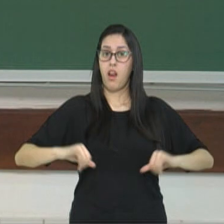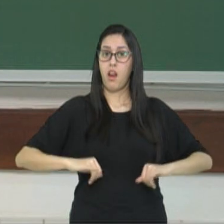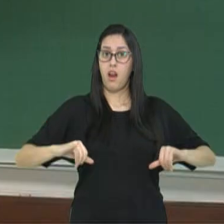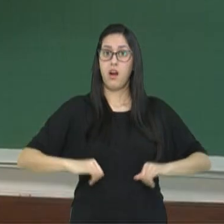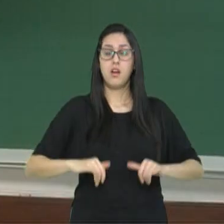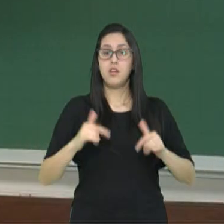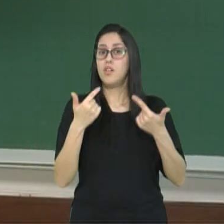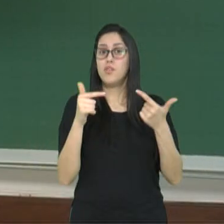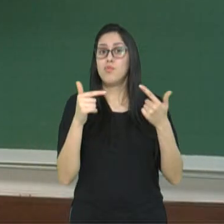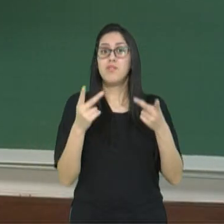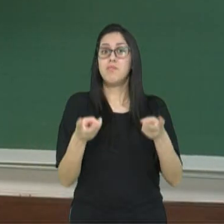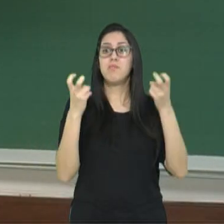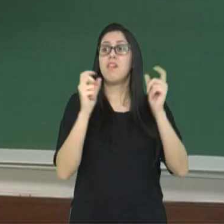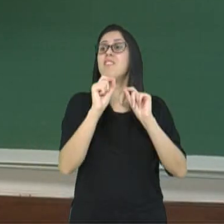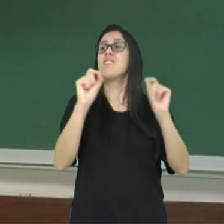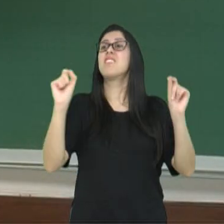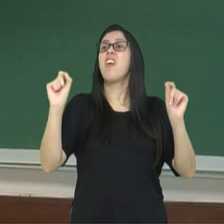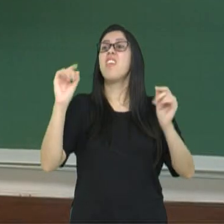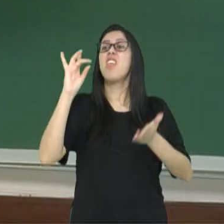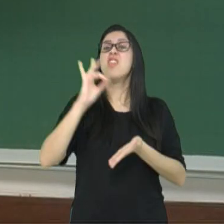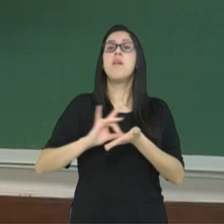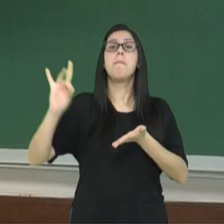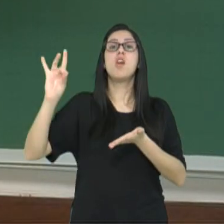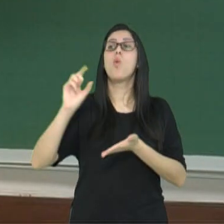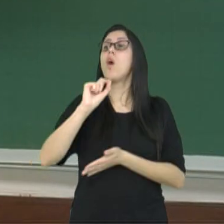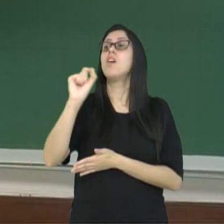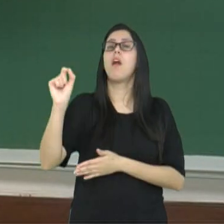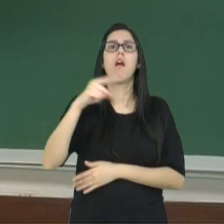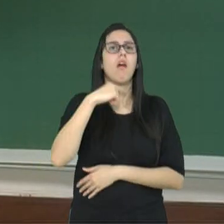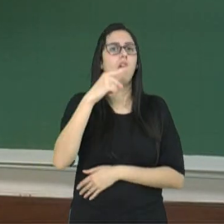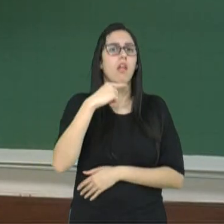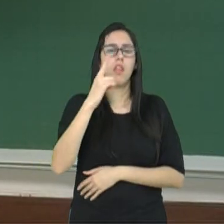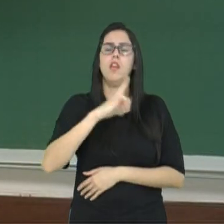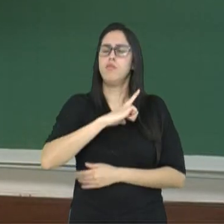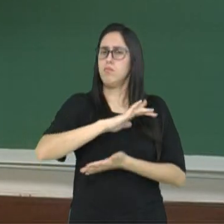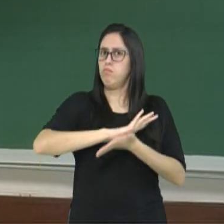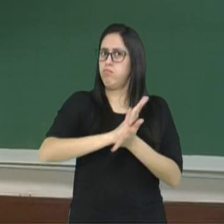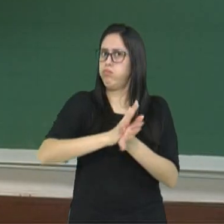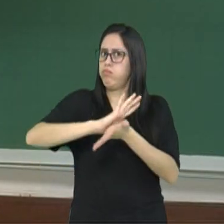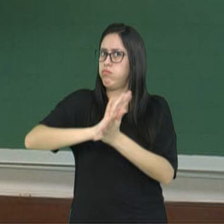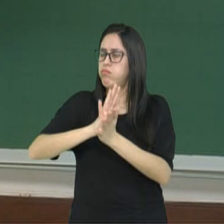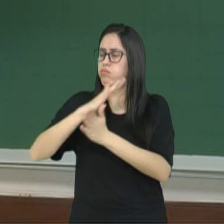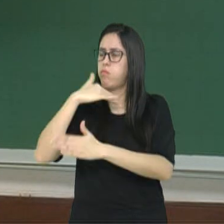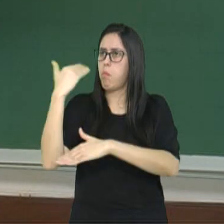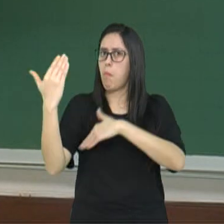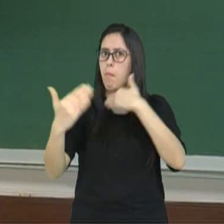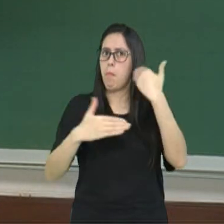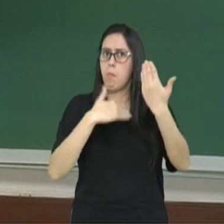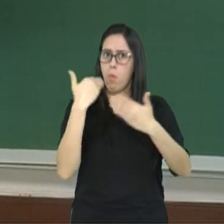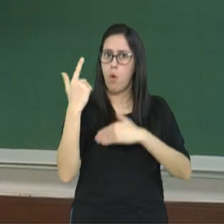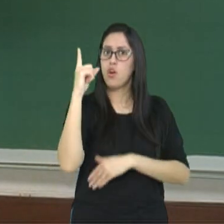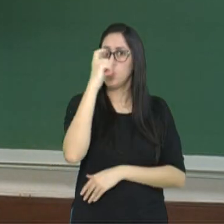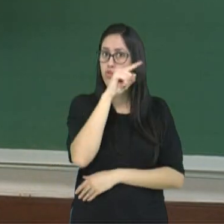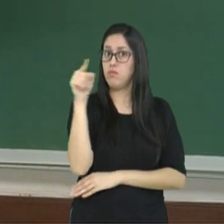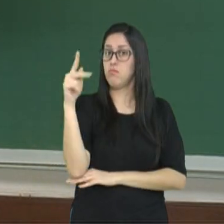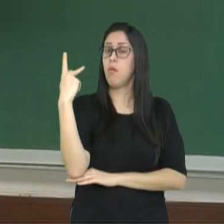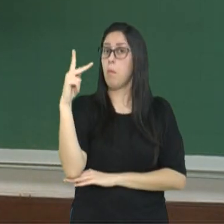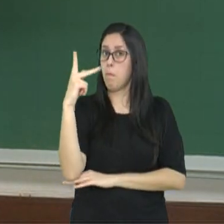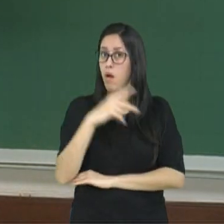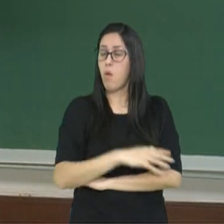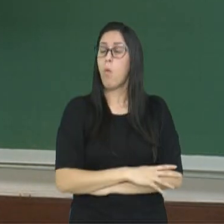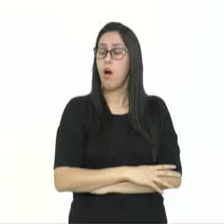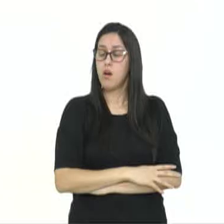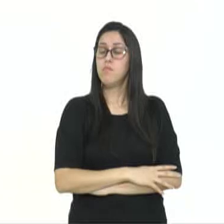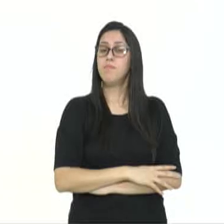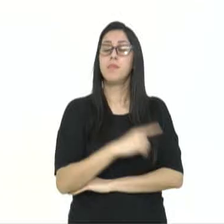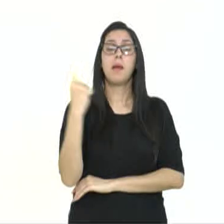quem que era o inimigo. Isso acabou gerando grandes massacres para a população civil do Paraguai. Em 1º de